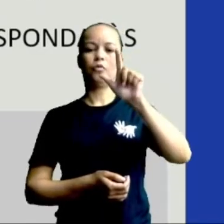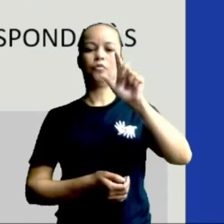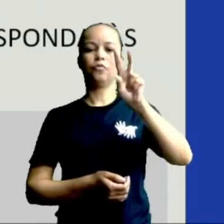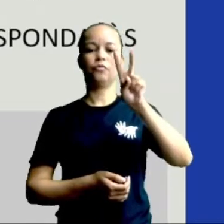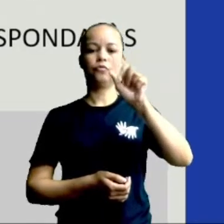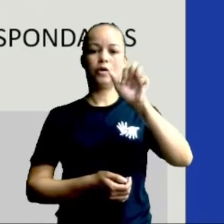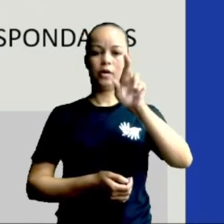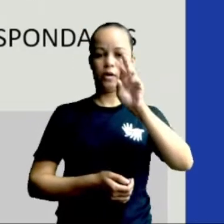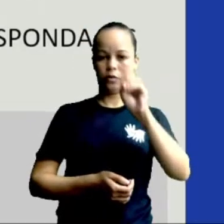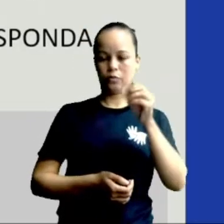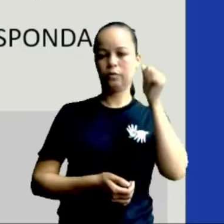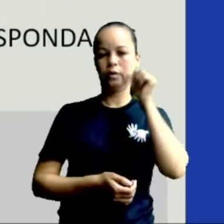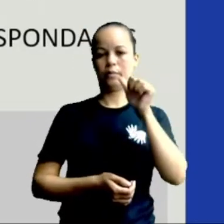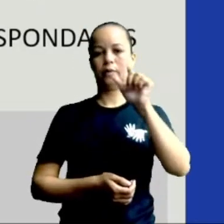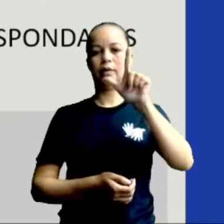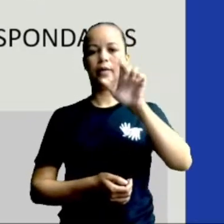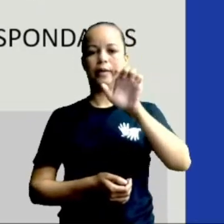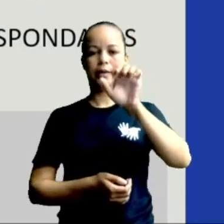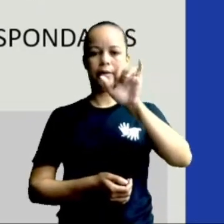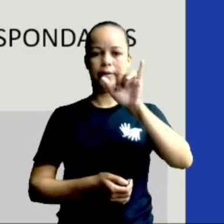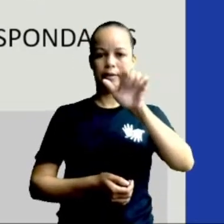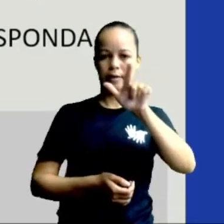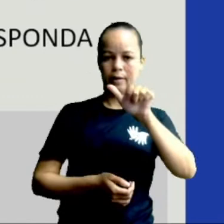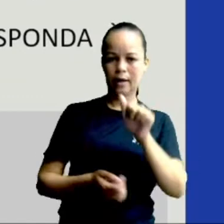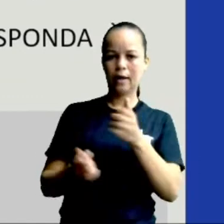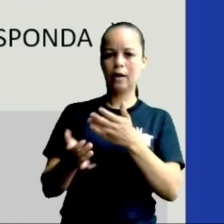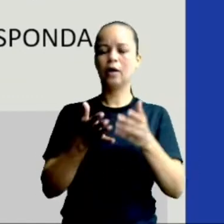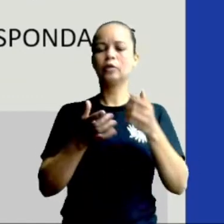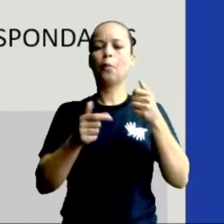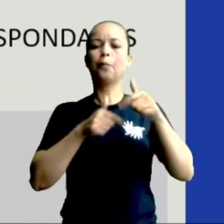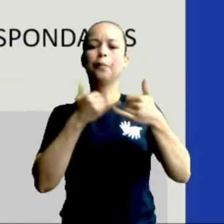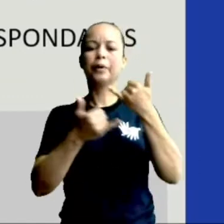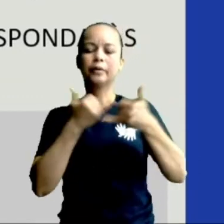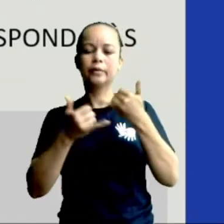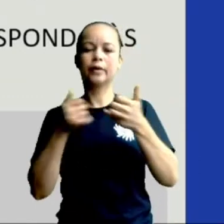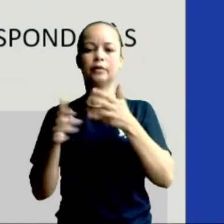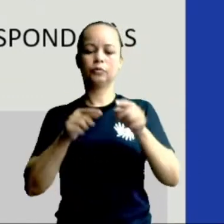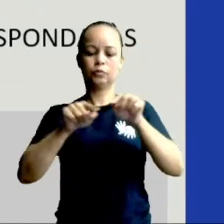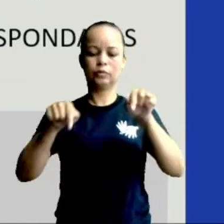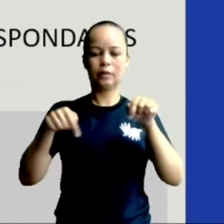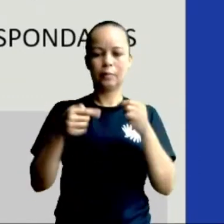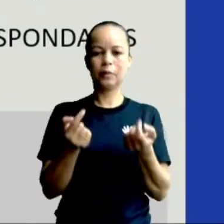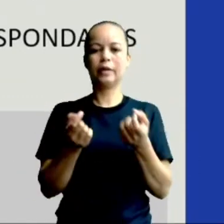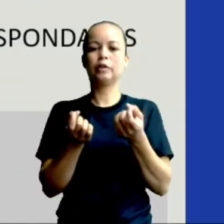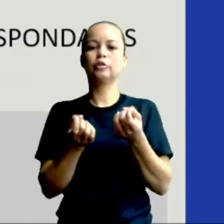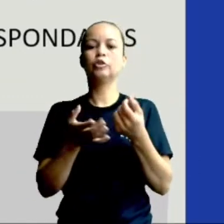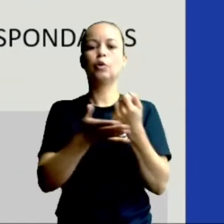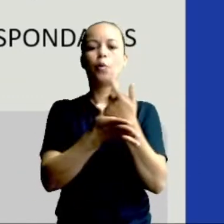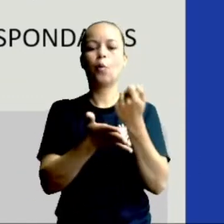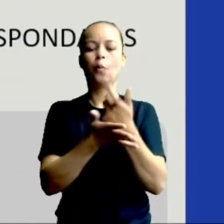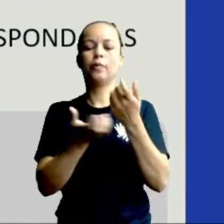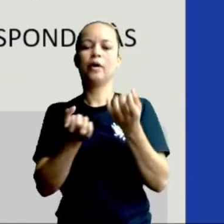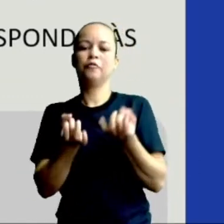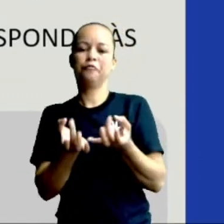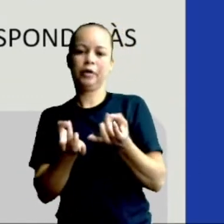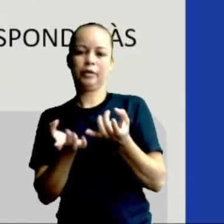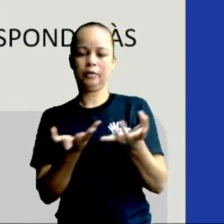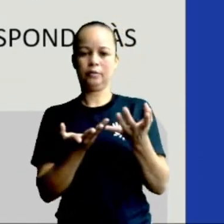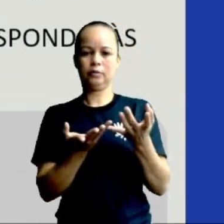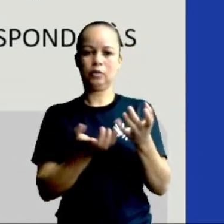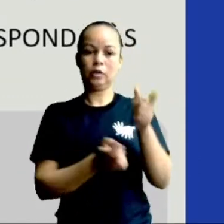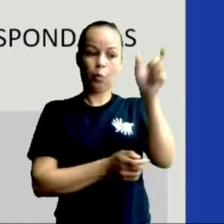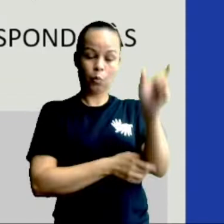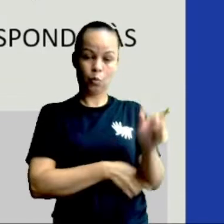de tabuleiro compra e venda. Nesse jogo, um participante fica responsável pelo